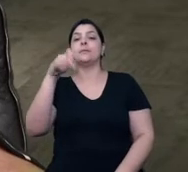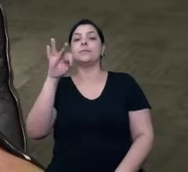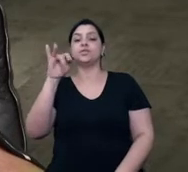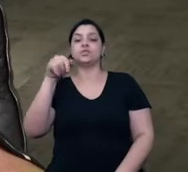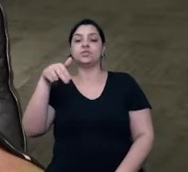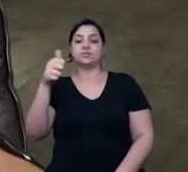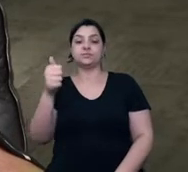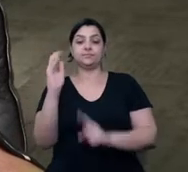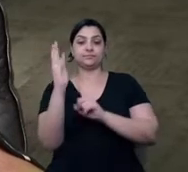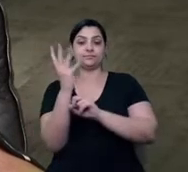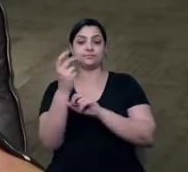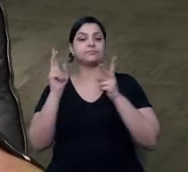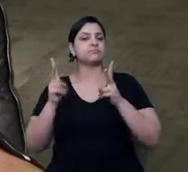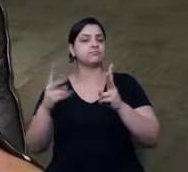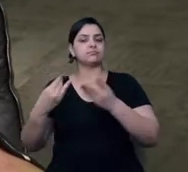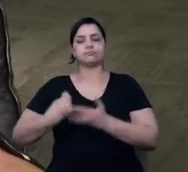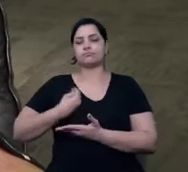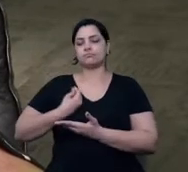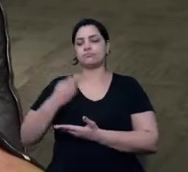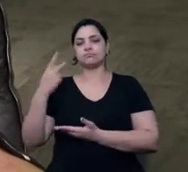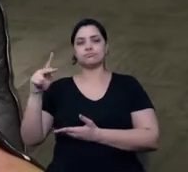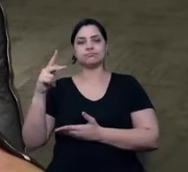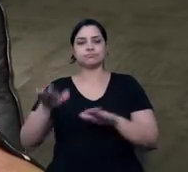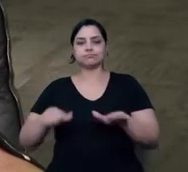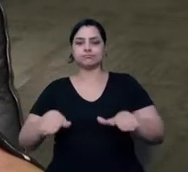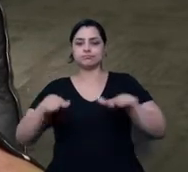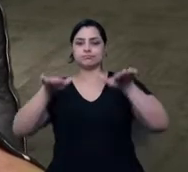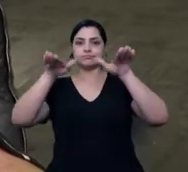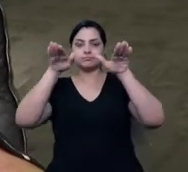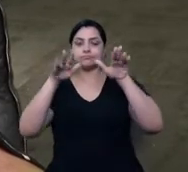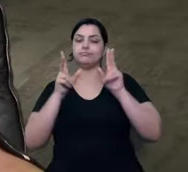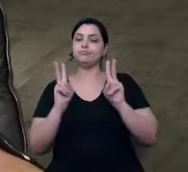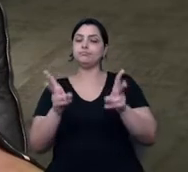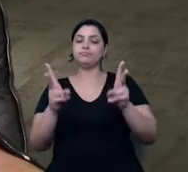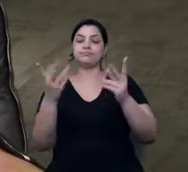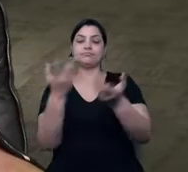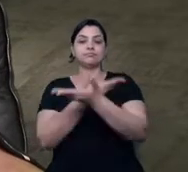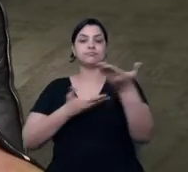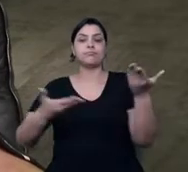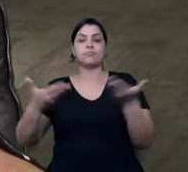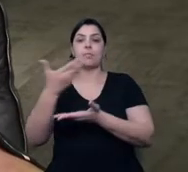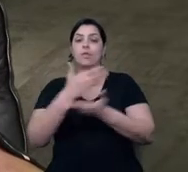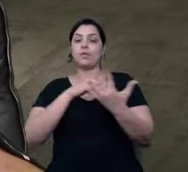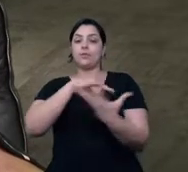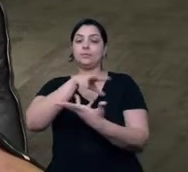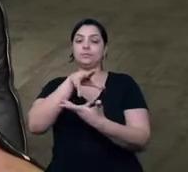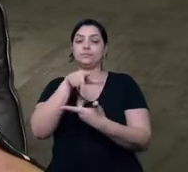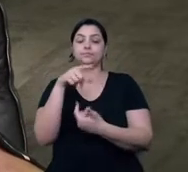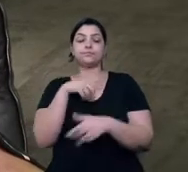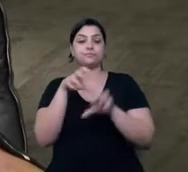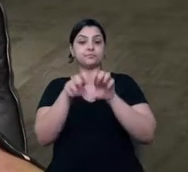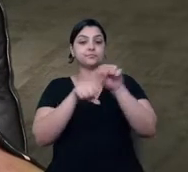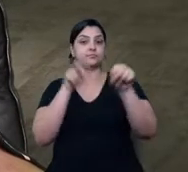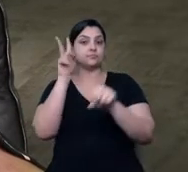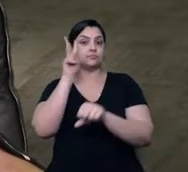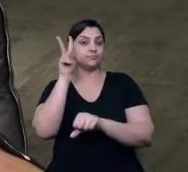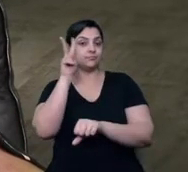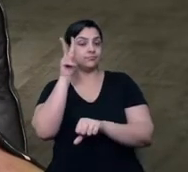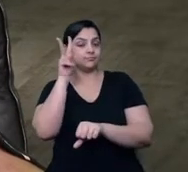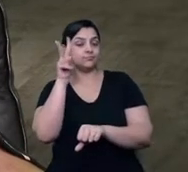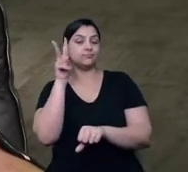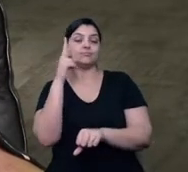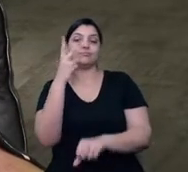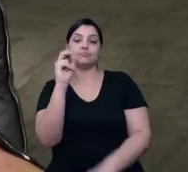sempre esteve presente em sua vida como meio de interação com o mundo. Possui graduação em História. Em